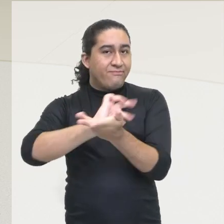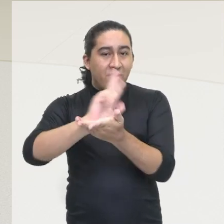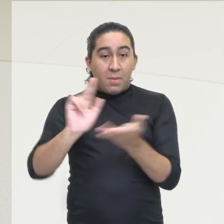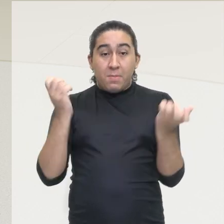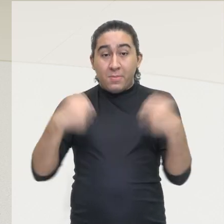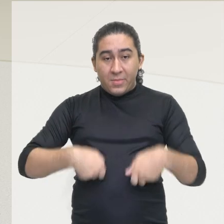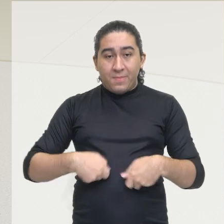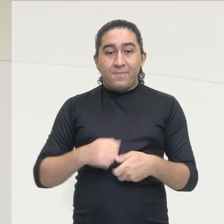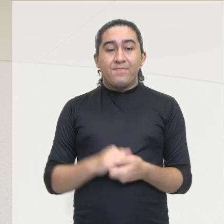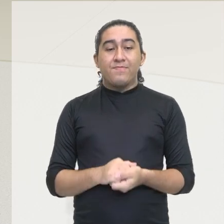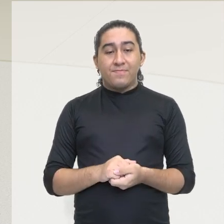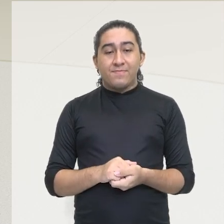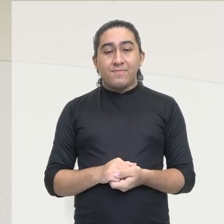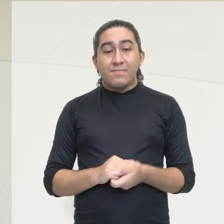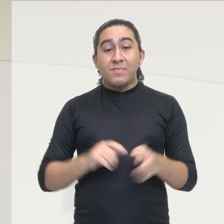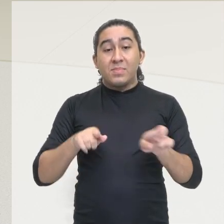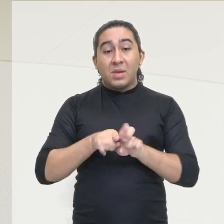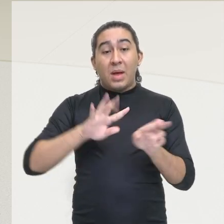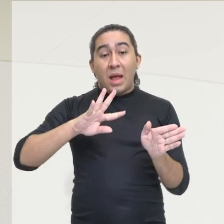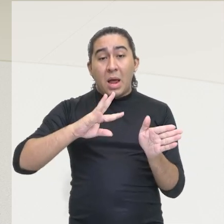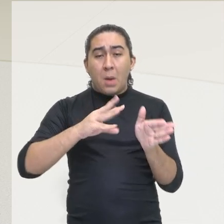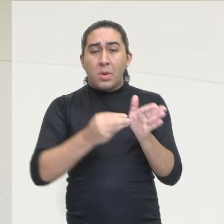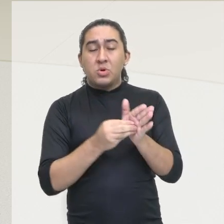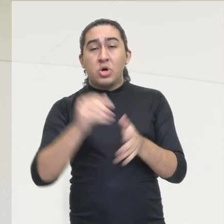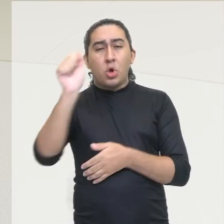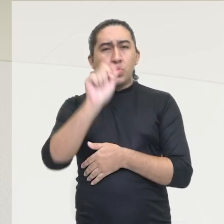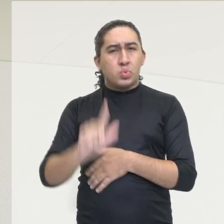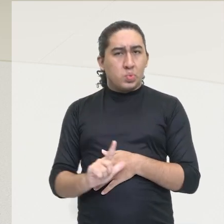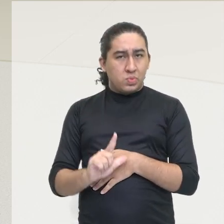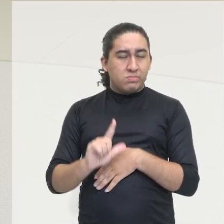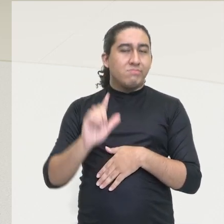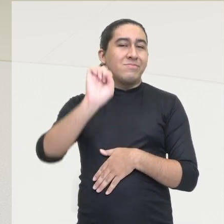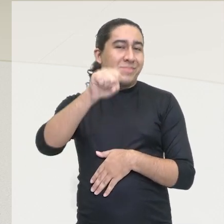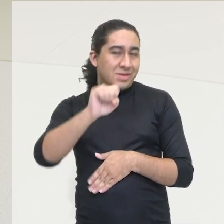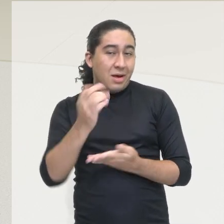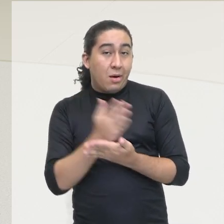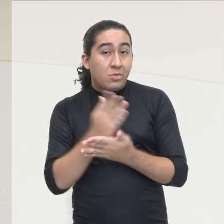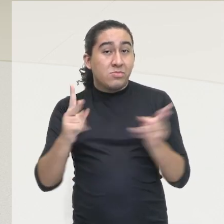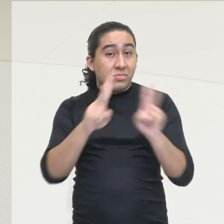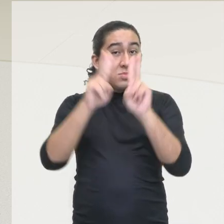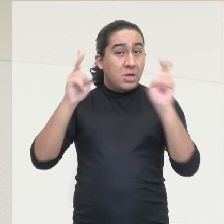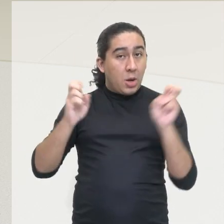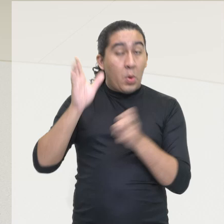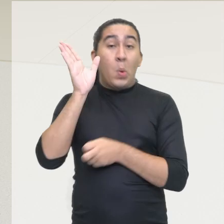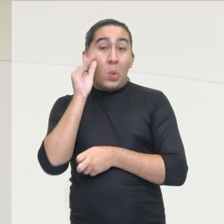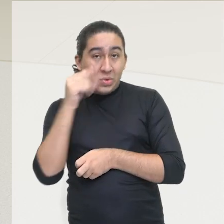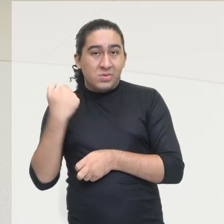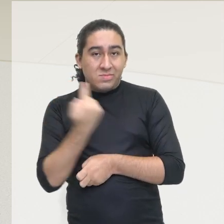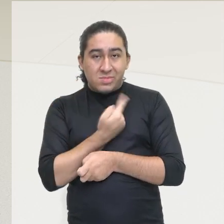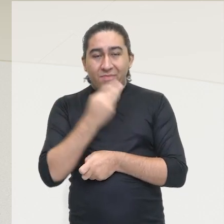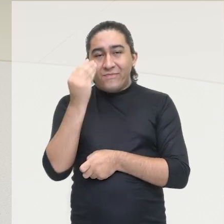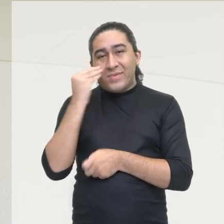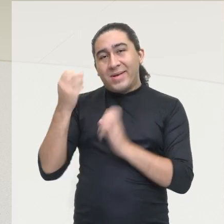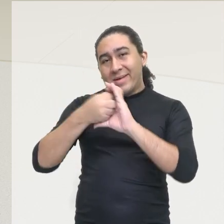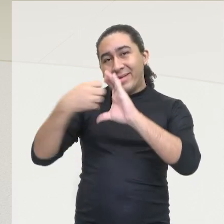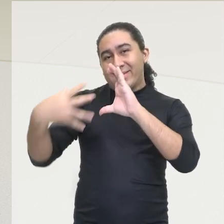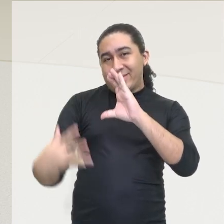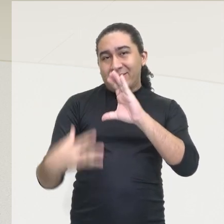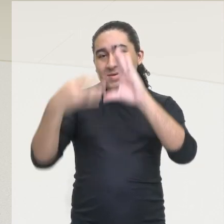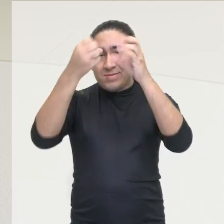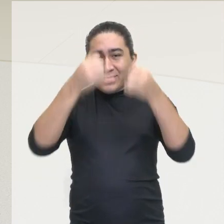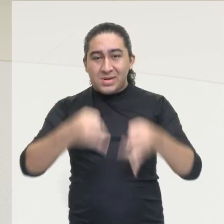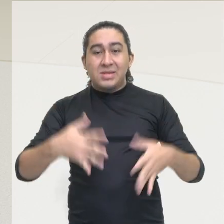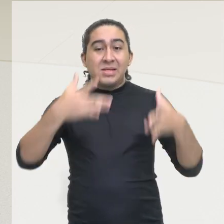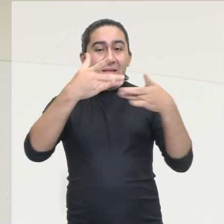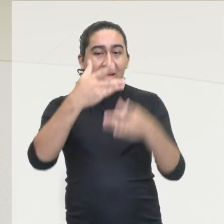Pampa e trago para vocês aí a Amazônia Azul. Sim, algumas curiosidades sobre cada bioma, nós